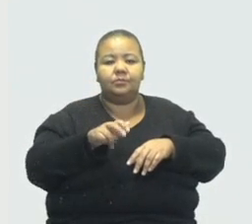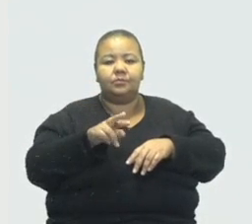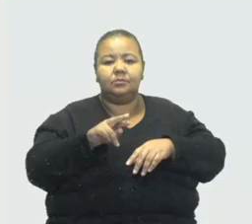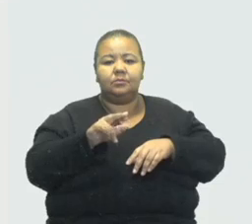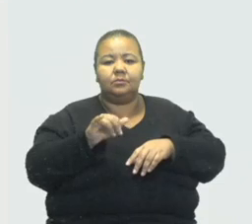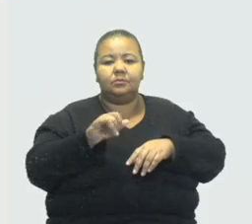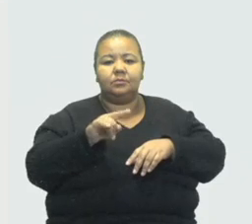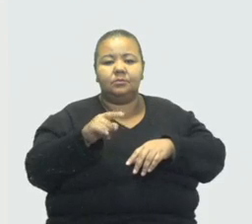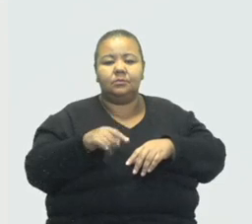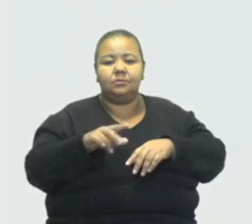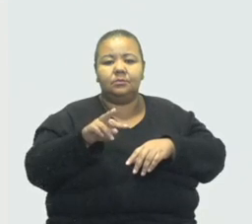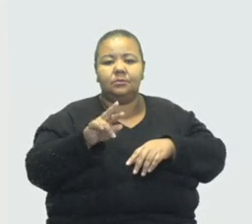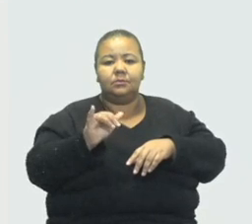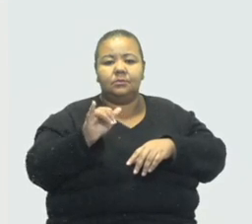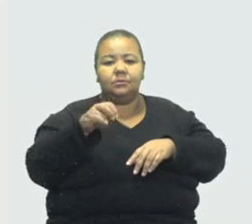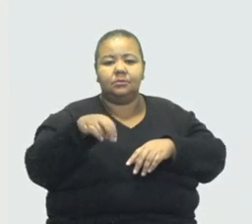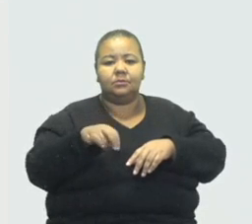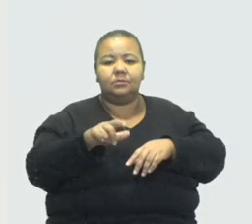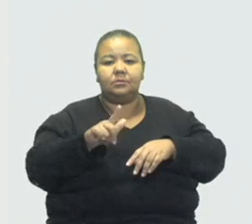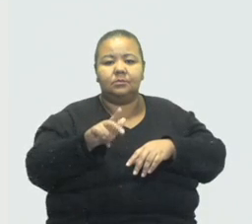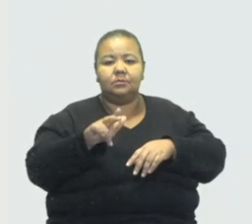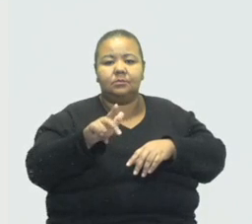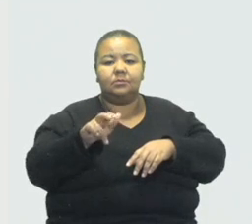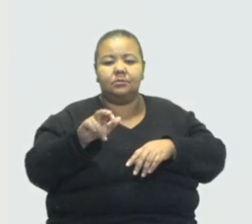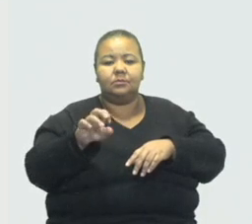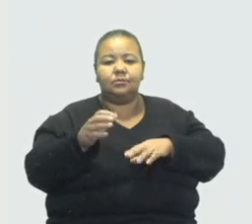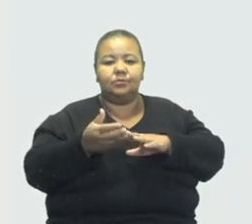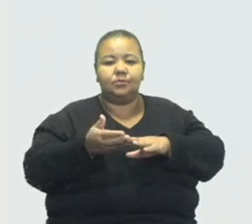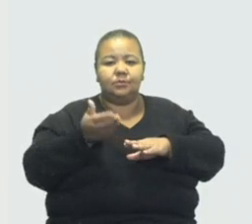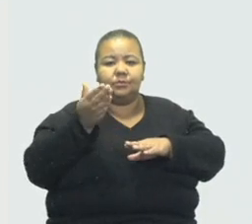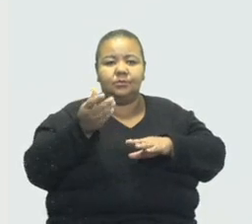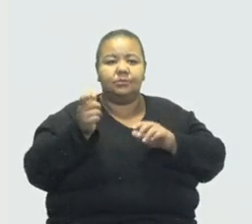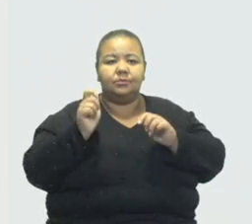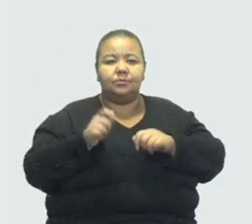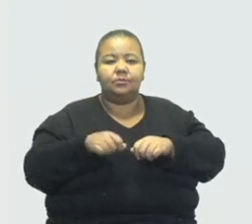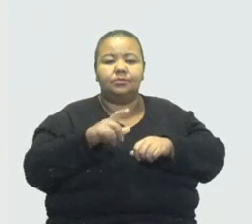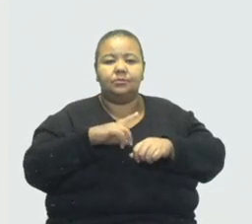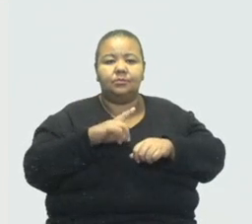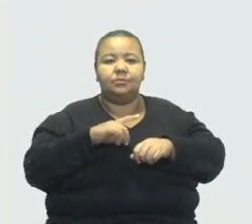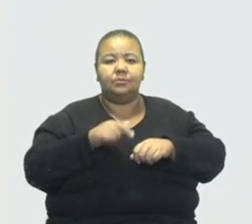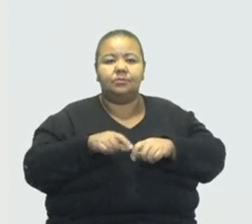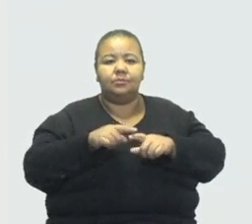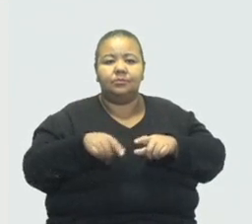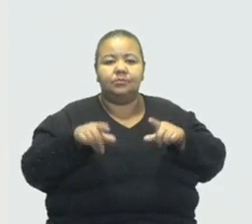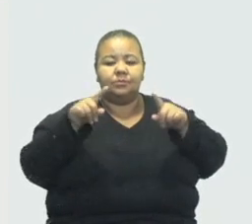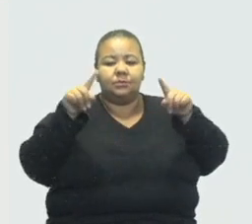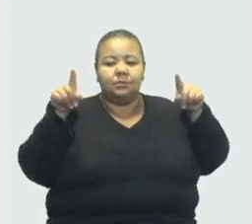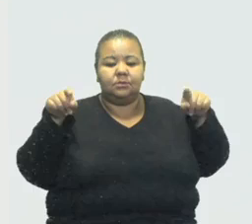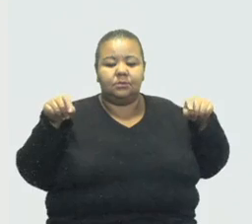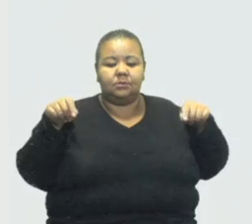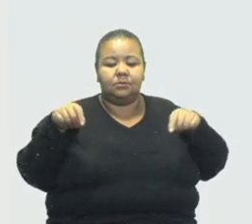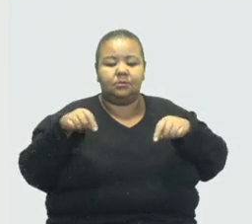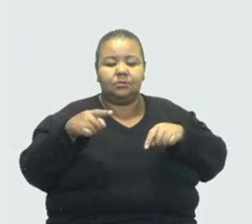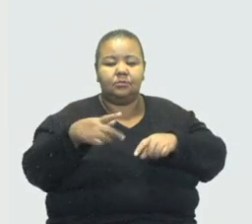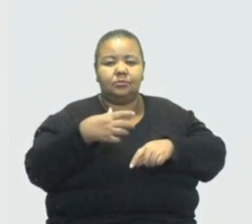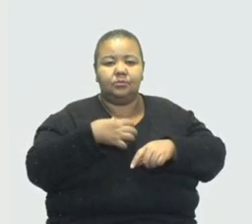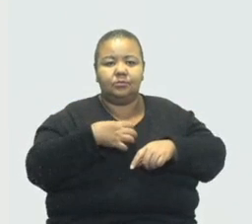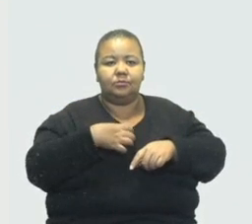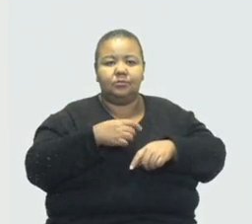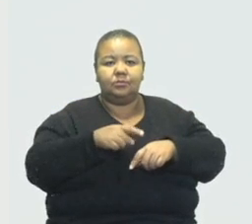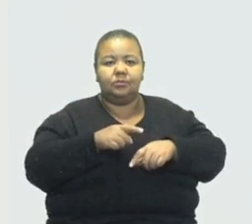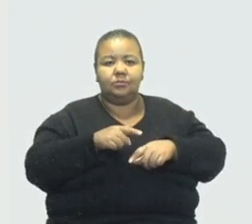matriz triangular superior. Mas poderia, por exemplo, ter uma matriz da seguinte forma.